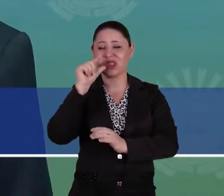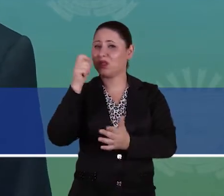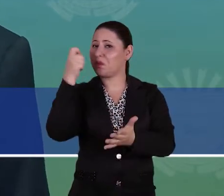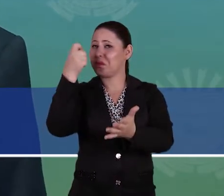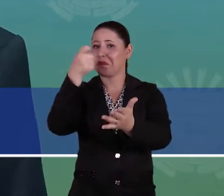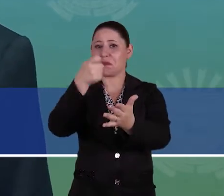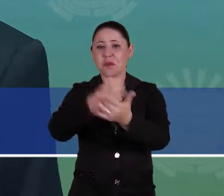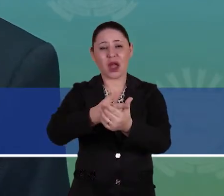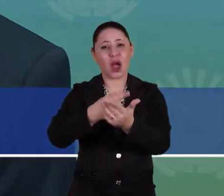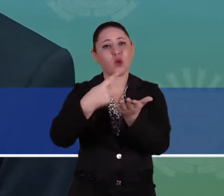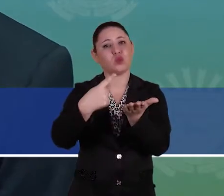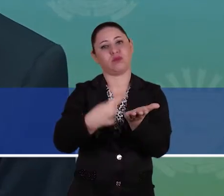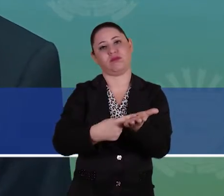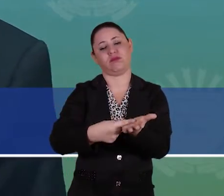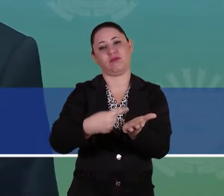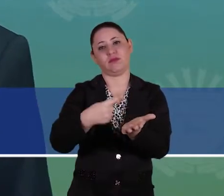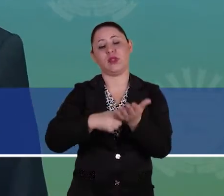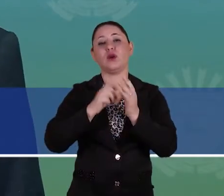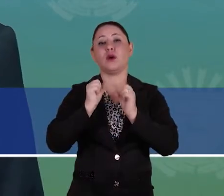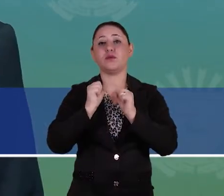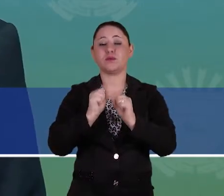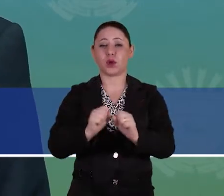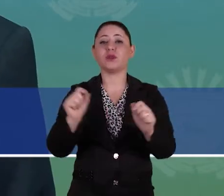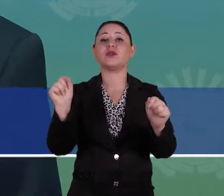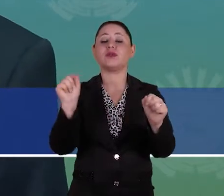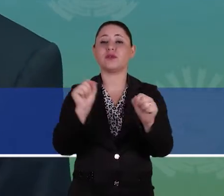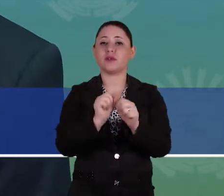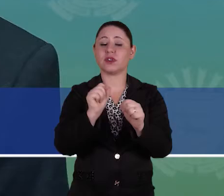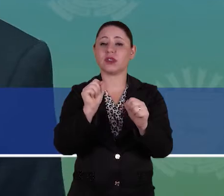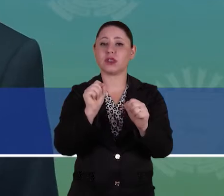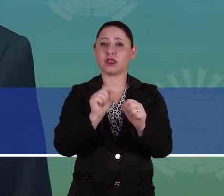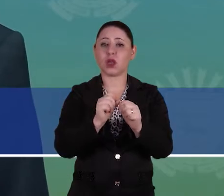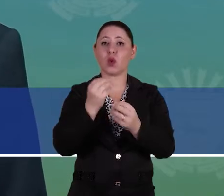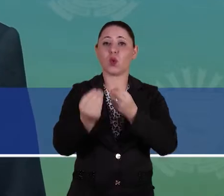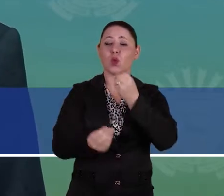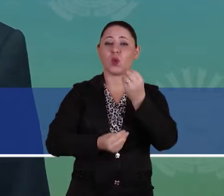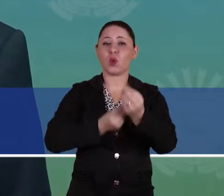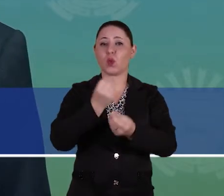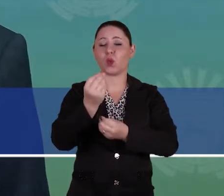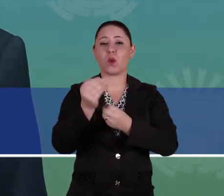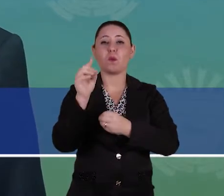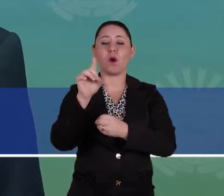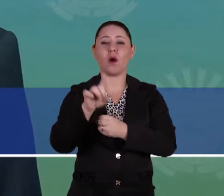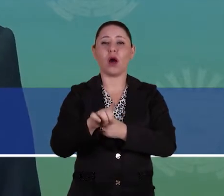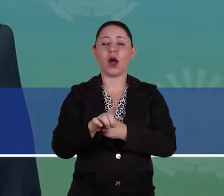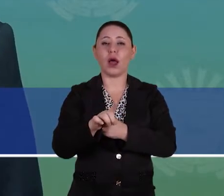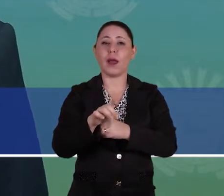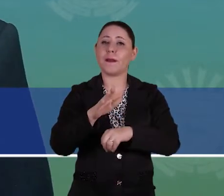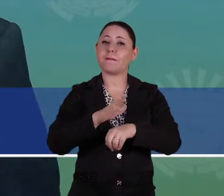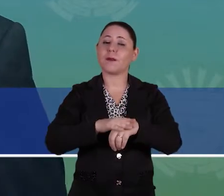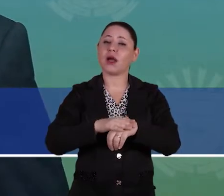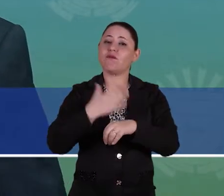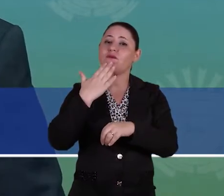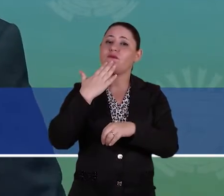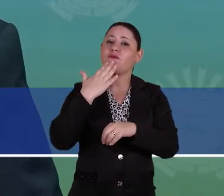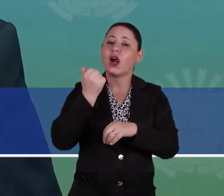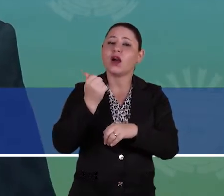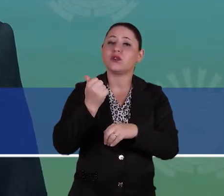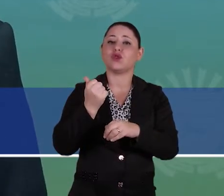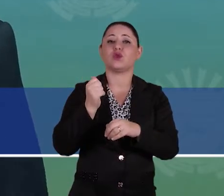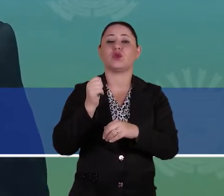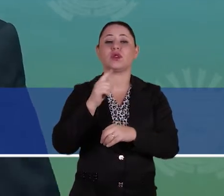não conseguiu honrar com os seus compromissos, possam fazê-lo em condições